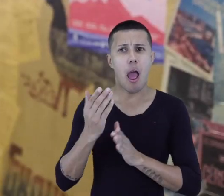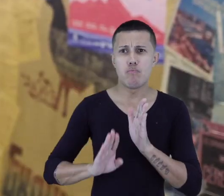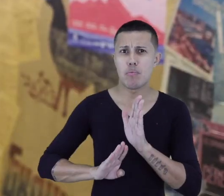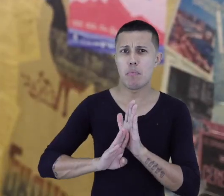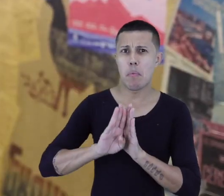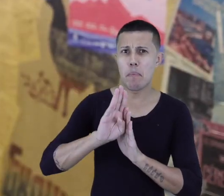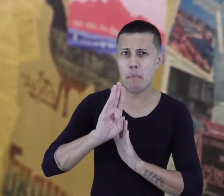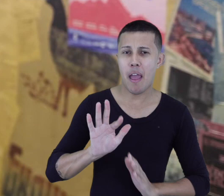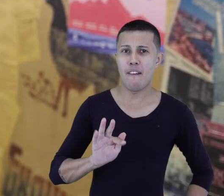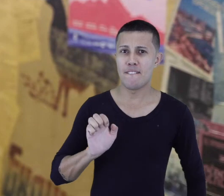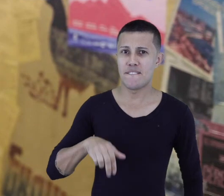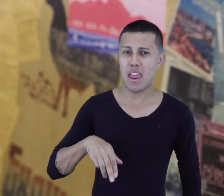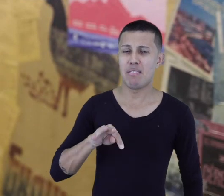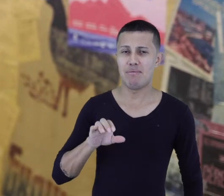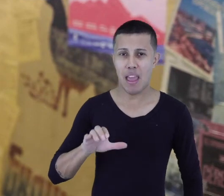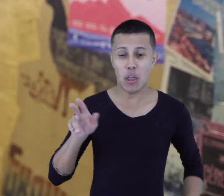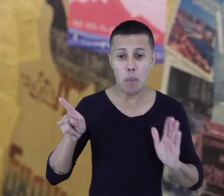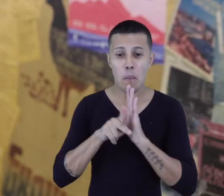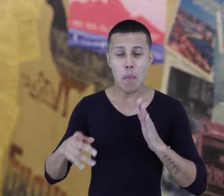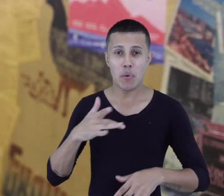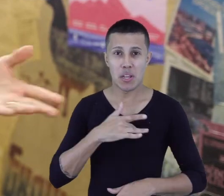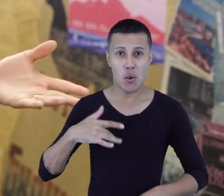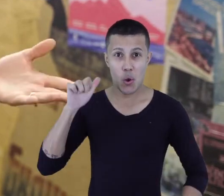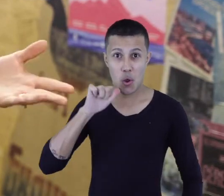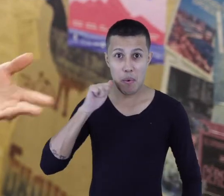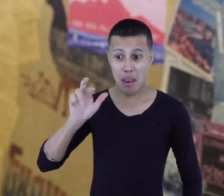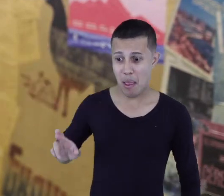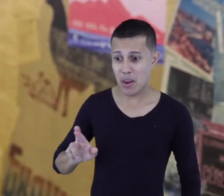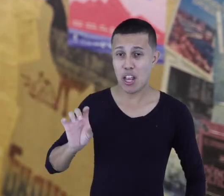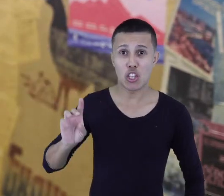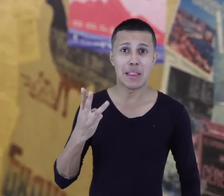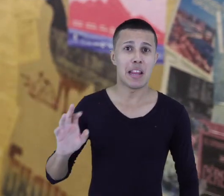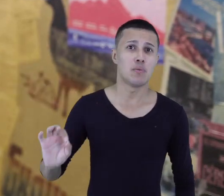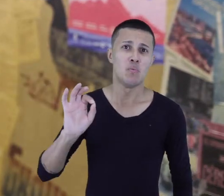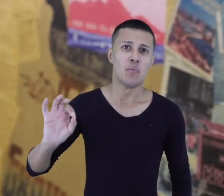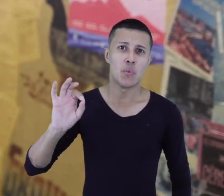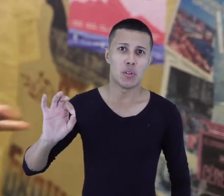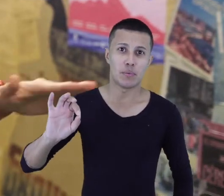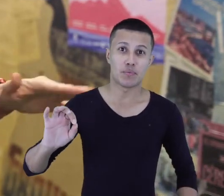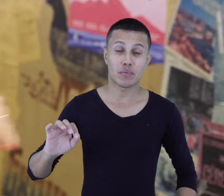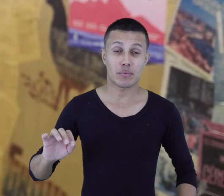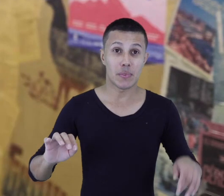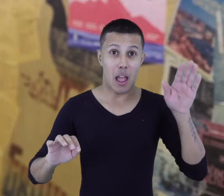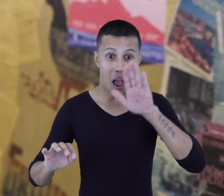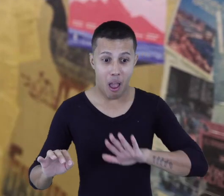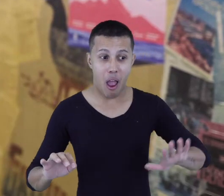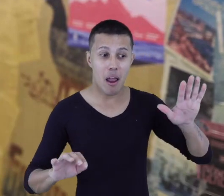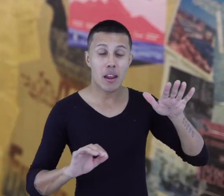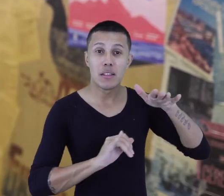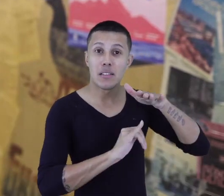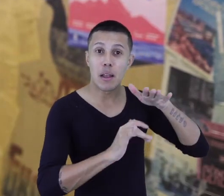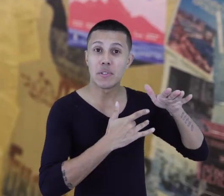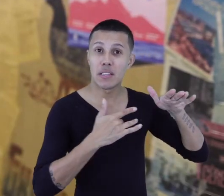femtechs, que são as startups voltadas para a saúde feminina. Mas elas ainda representam apenas 3% de todas as startups de